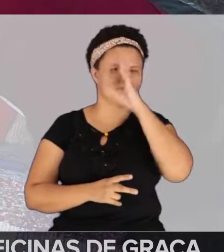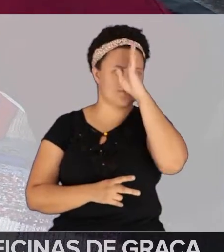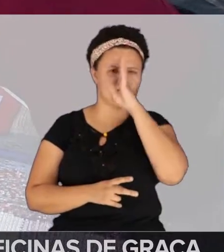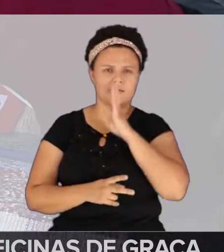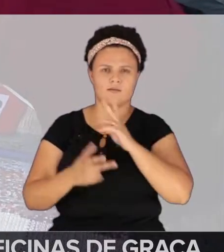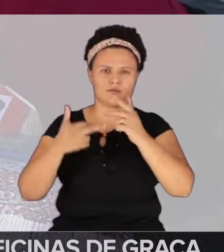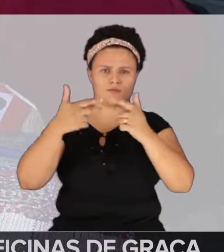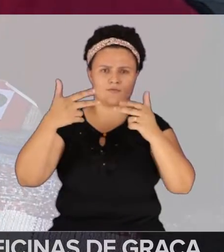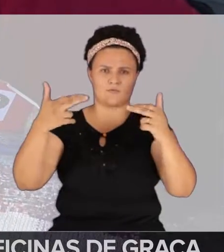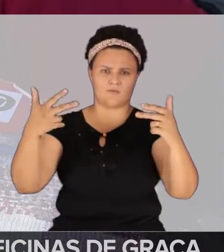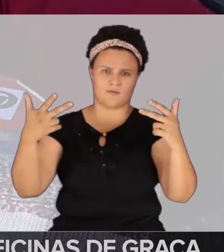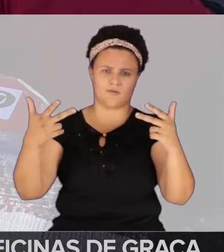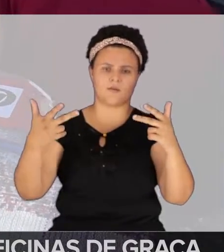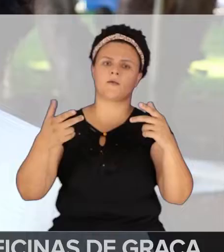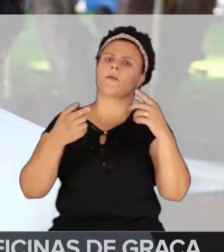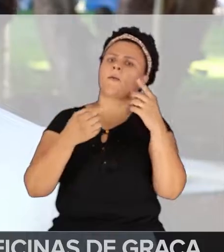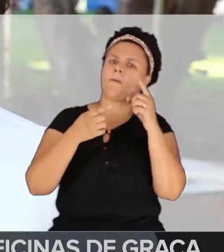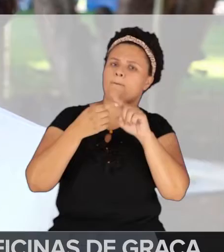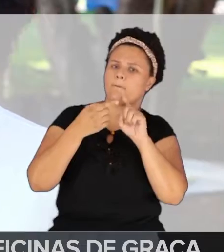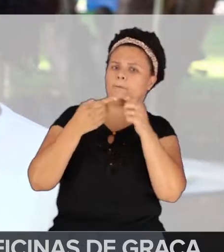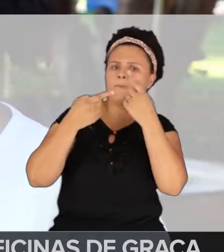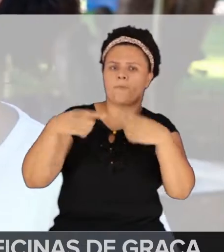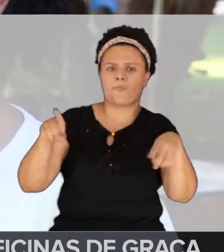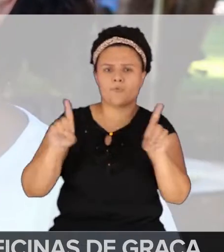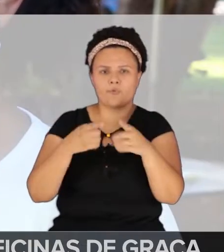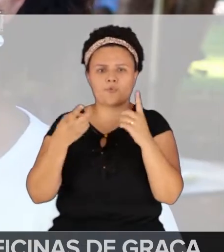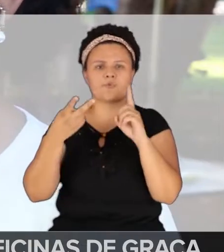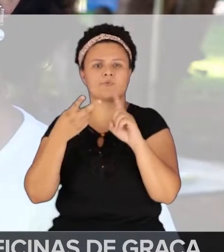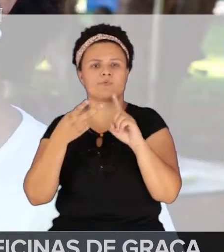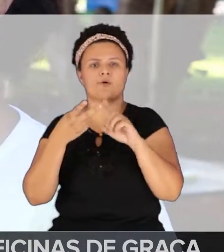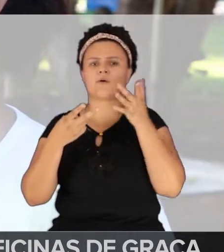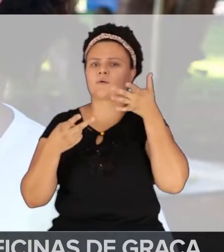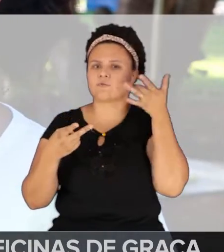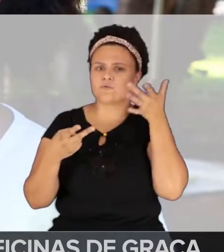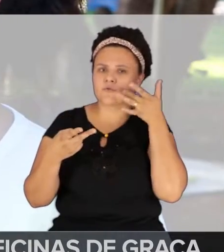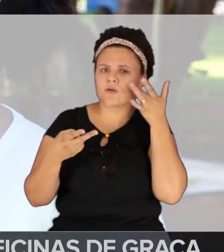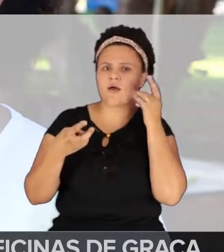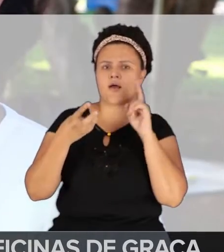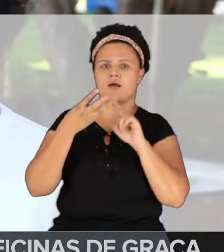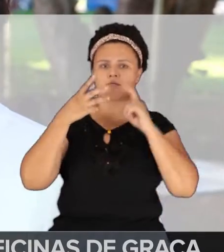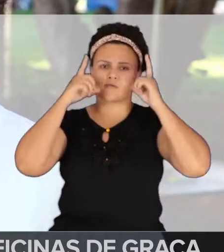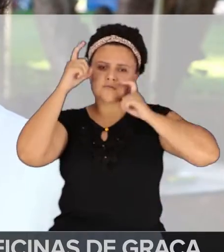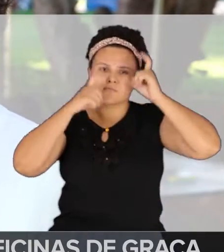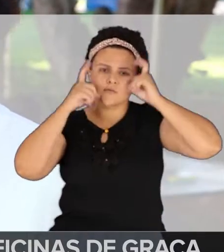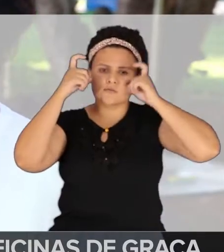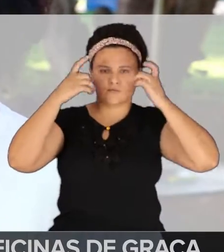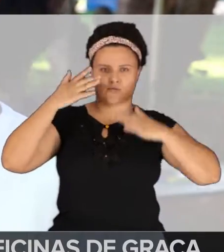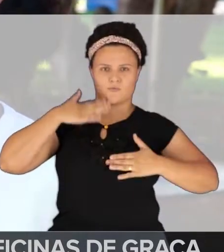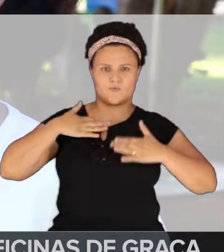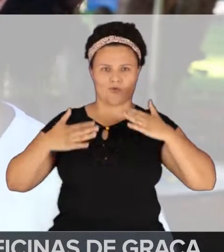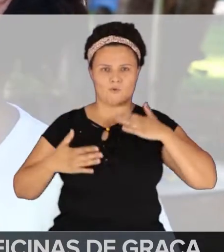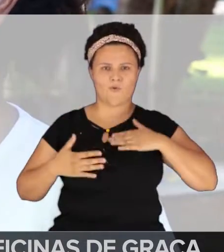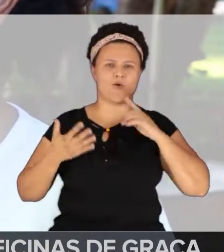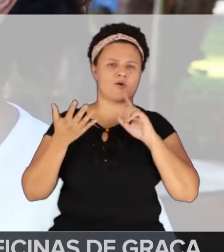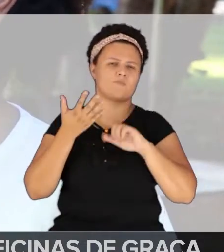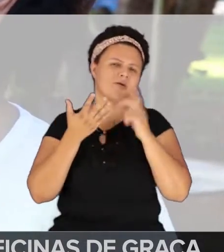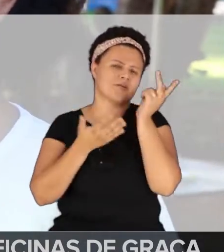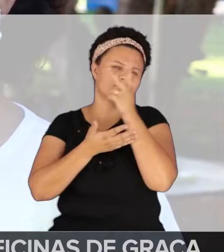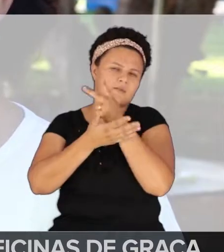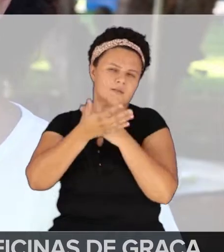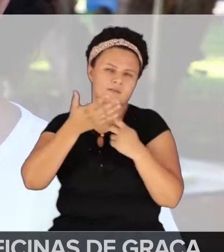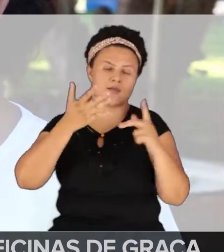diversas atividades gratuitas para o público. Tivemos música, tivemos teatro, expressão corporal,